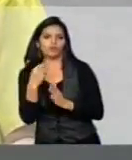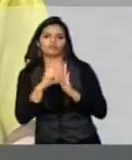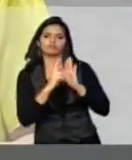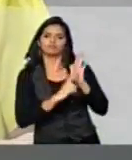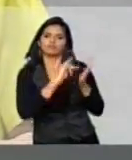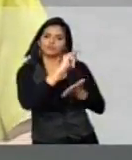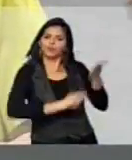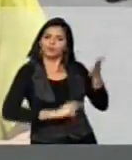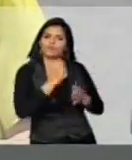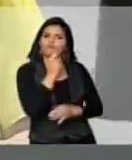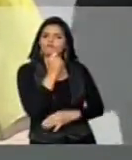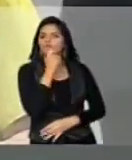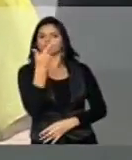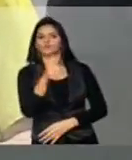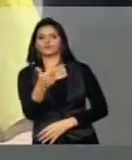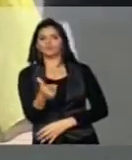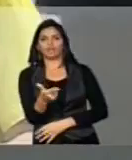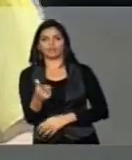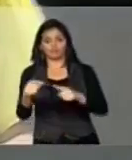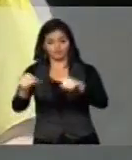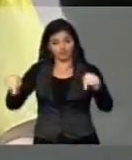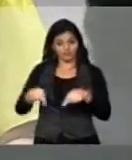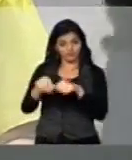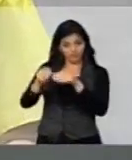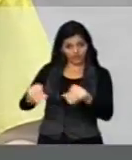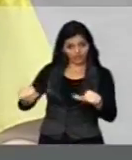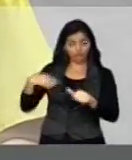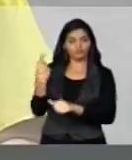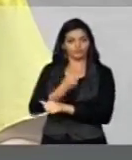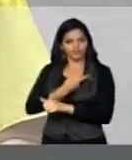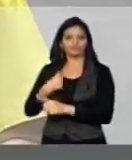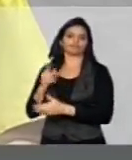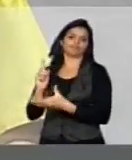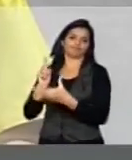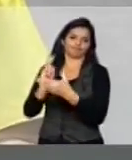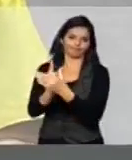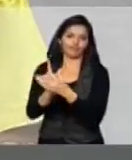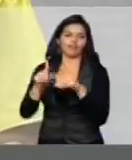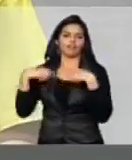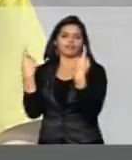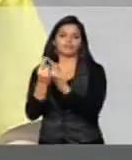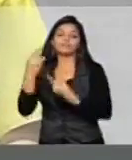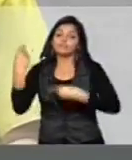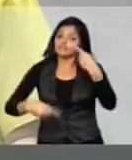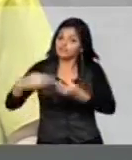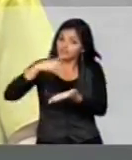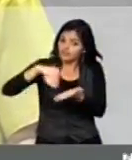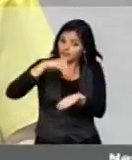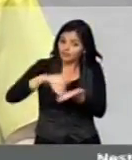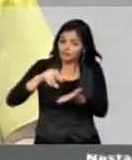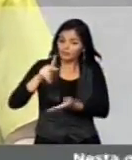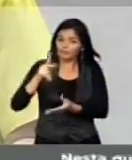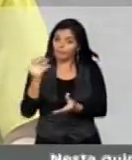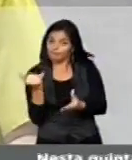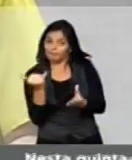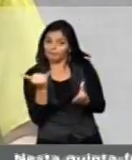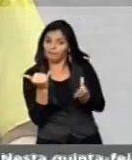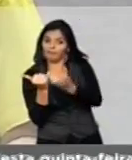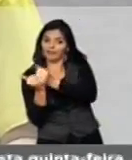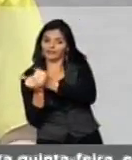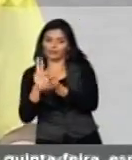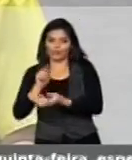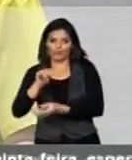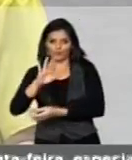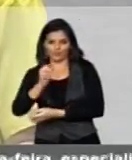regularização dos seus terrenos. Nós estivemos na Secretaria do Patrimônio da